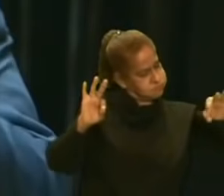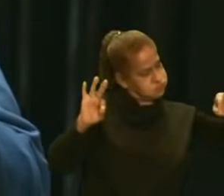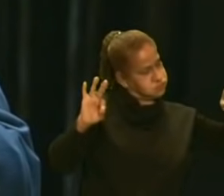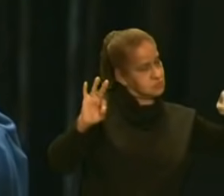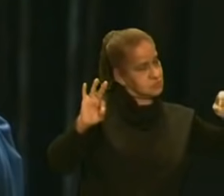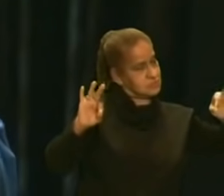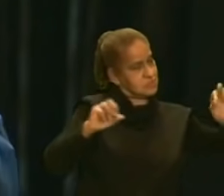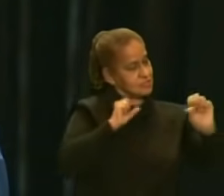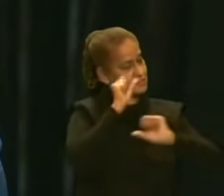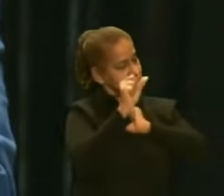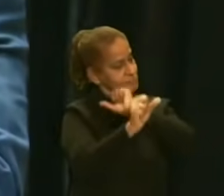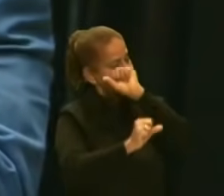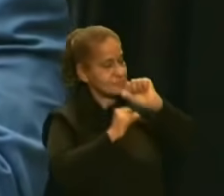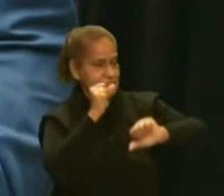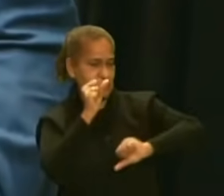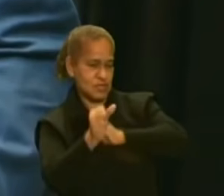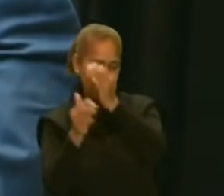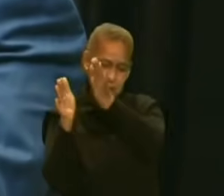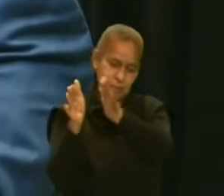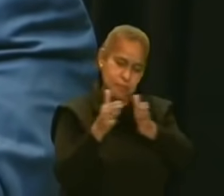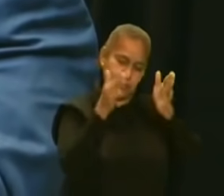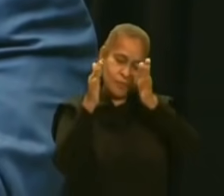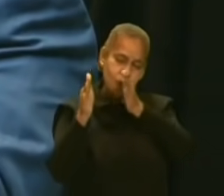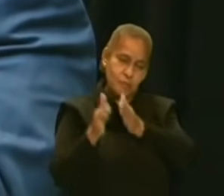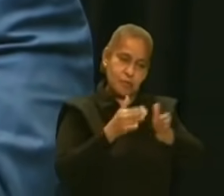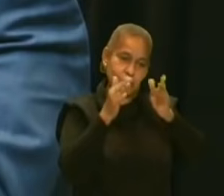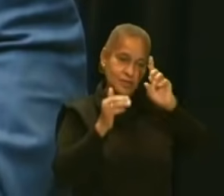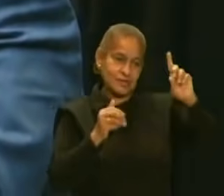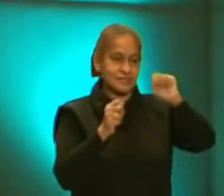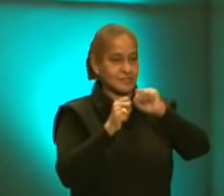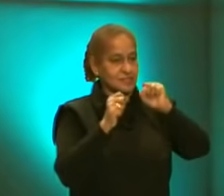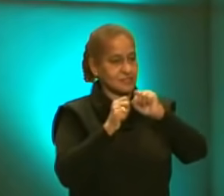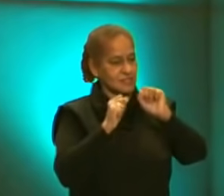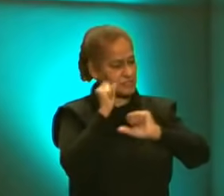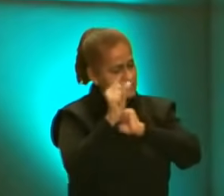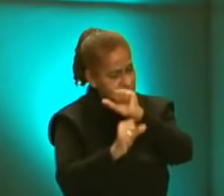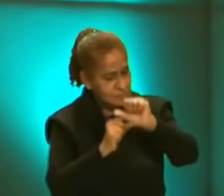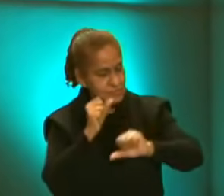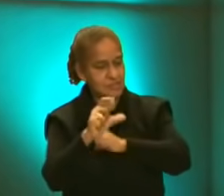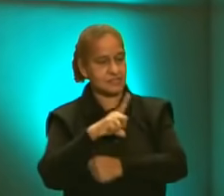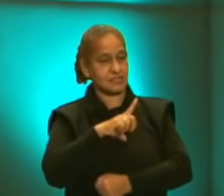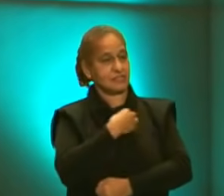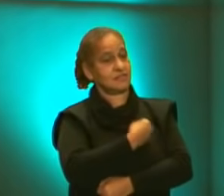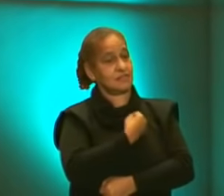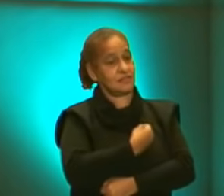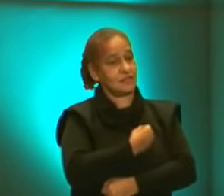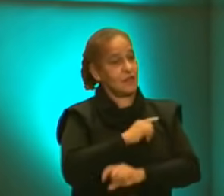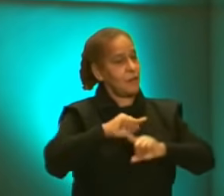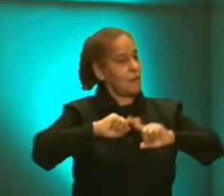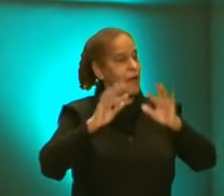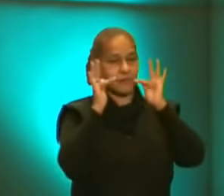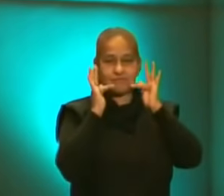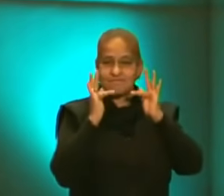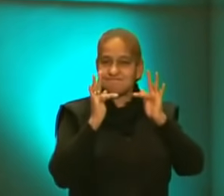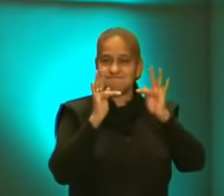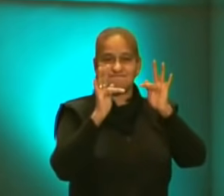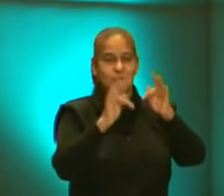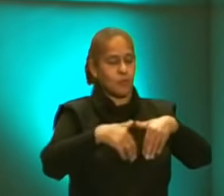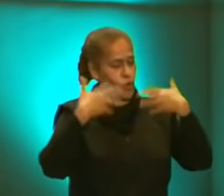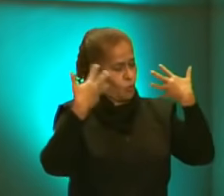fez, as reversões que ele teve que fazer, mas que testemunho